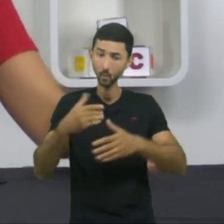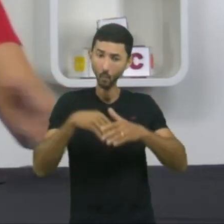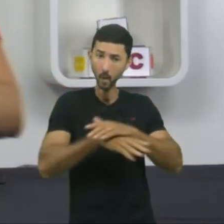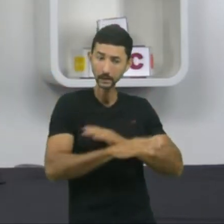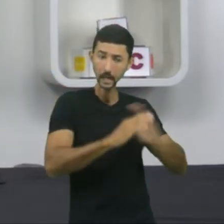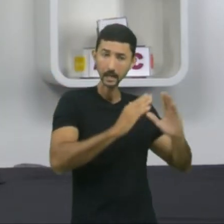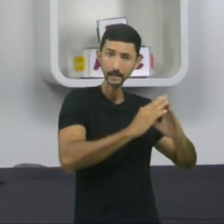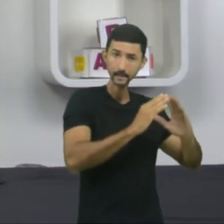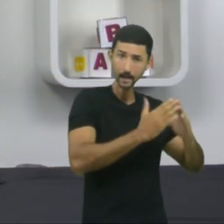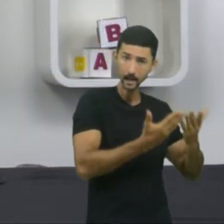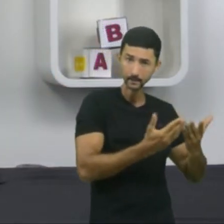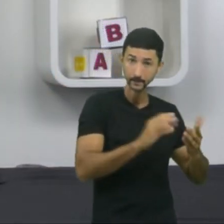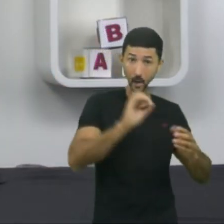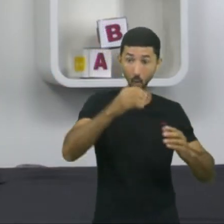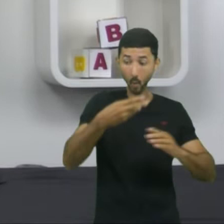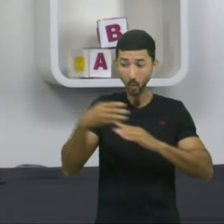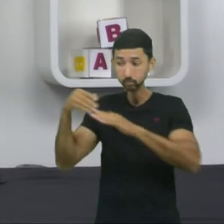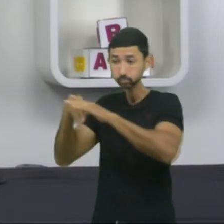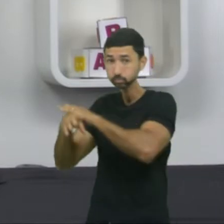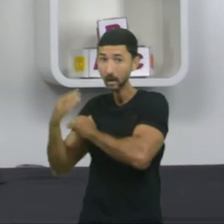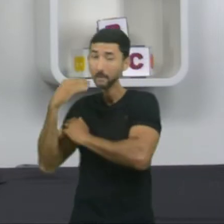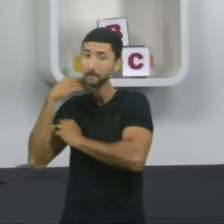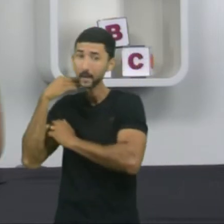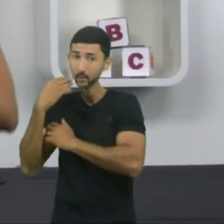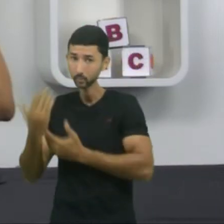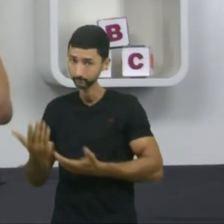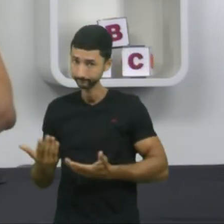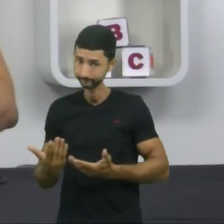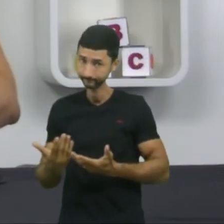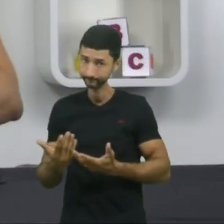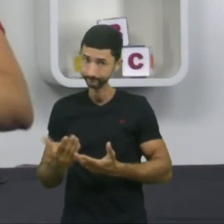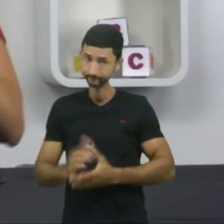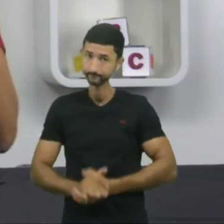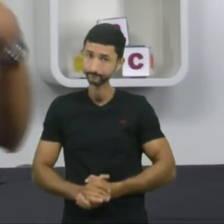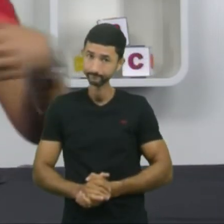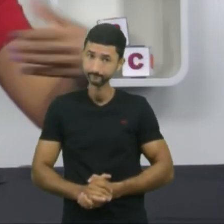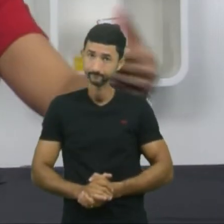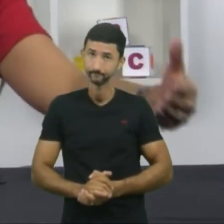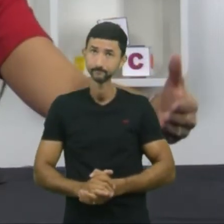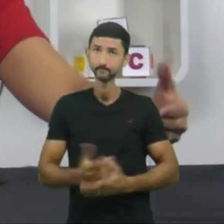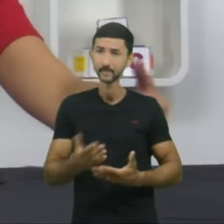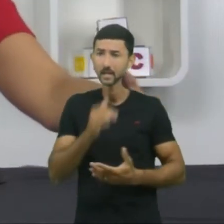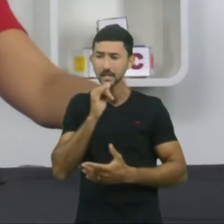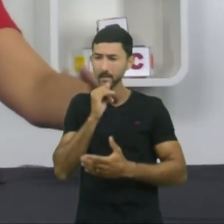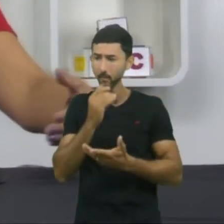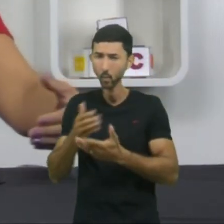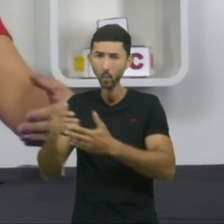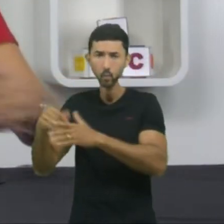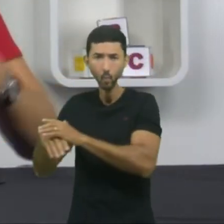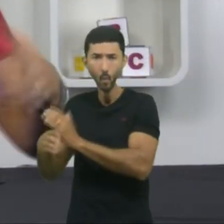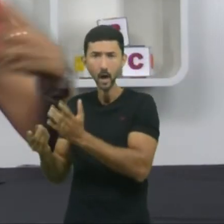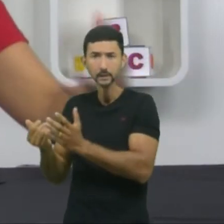dinheiro em casa ou guardar na caderneta de poupança. E outra coisa, enquanto mais o teu dinheiro cresce, mais o